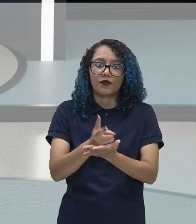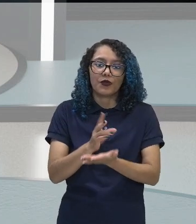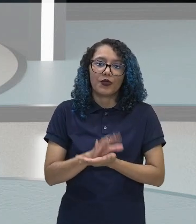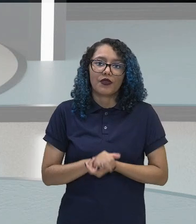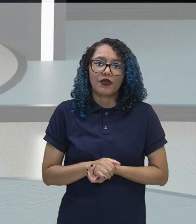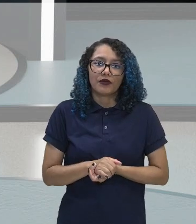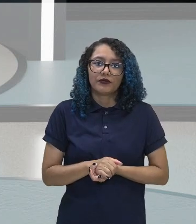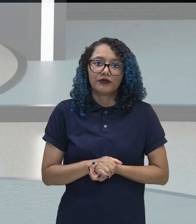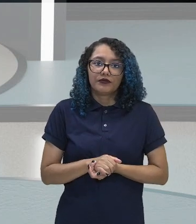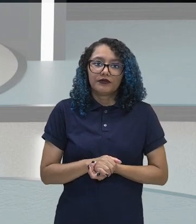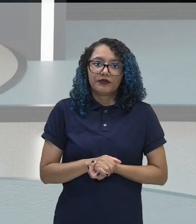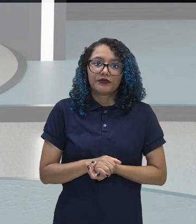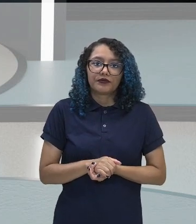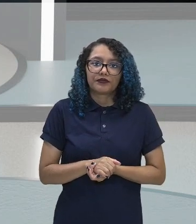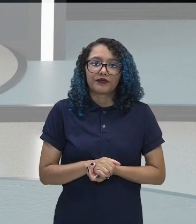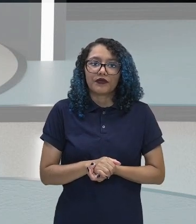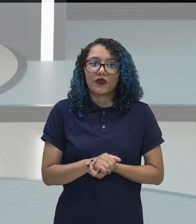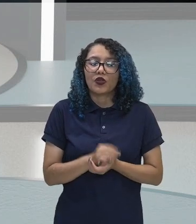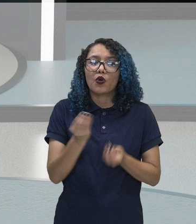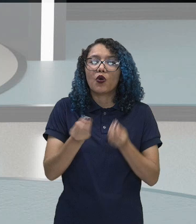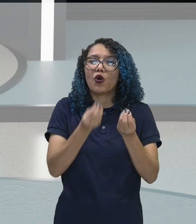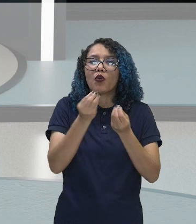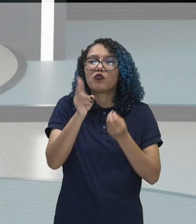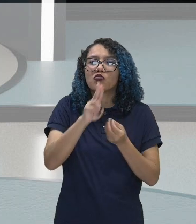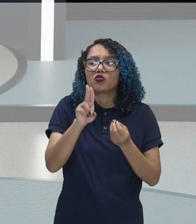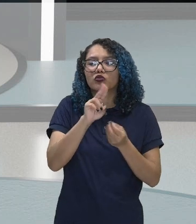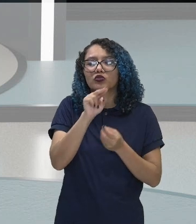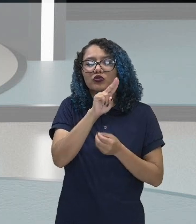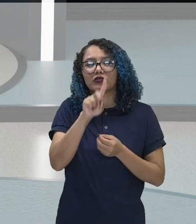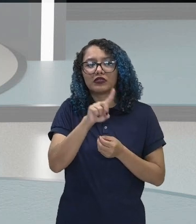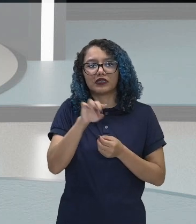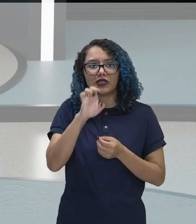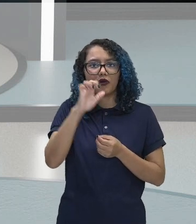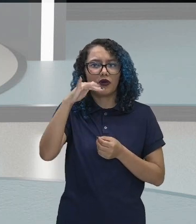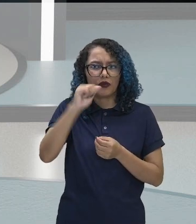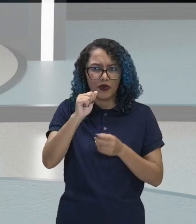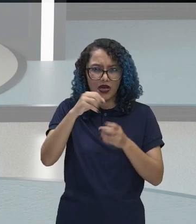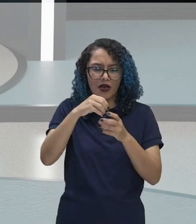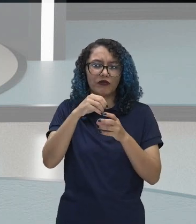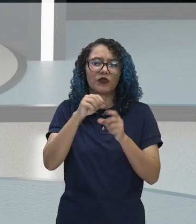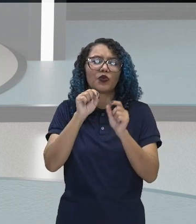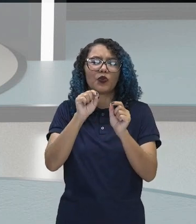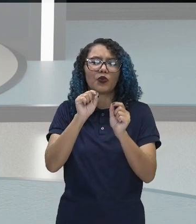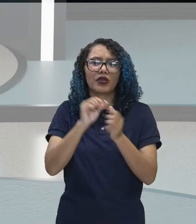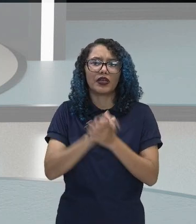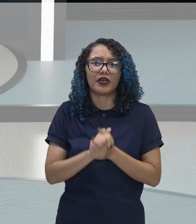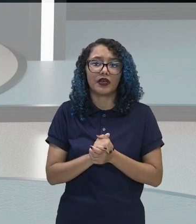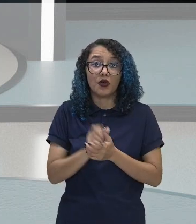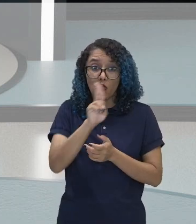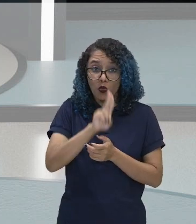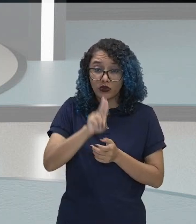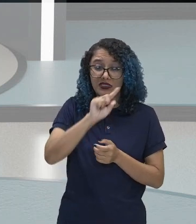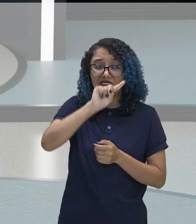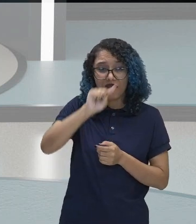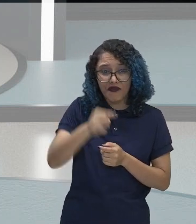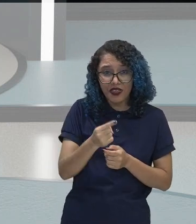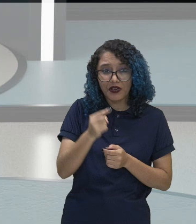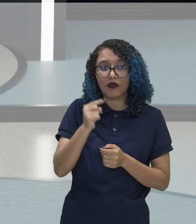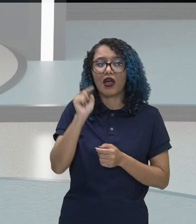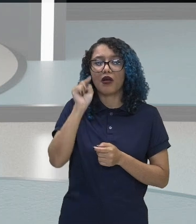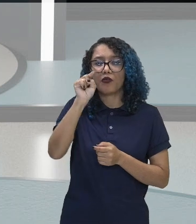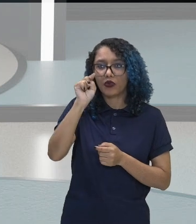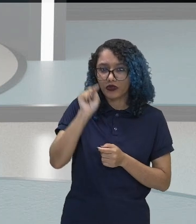quando zeugma é empregada, o uso da vírgula, do ponto e vírgula ou do ponto final